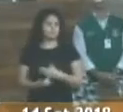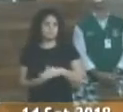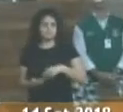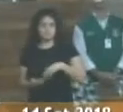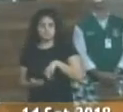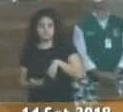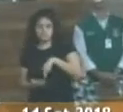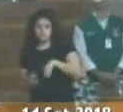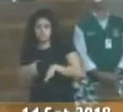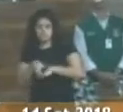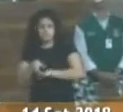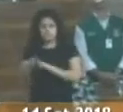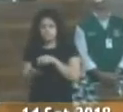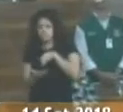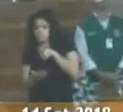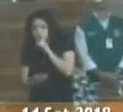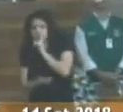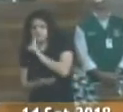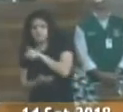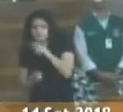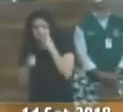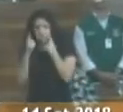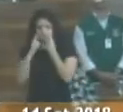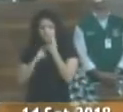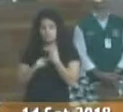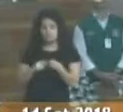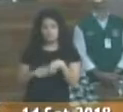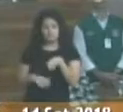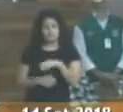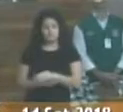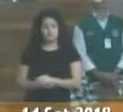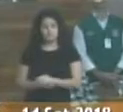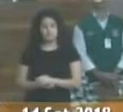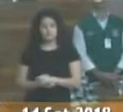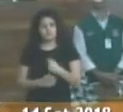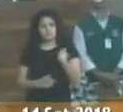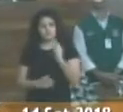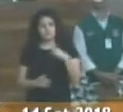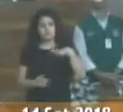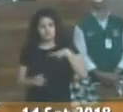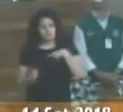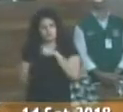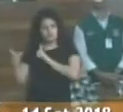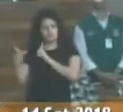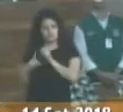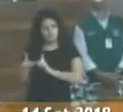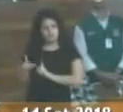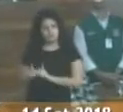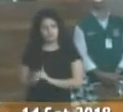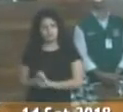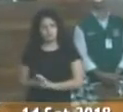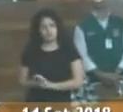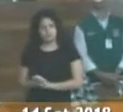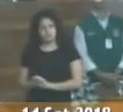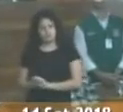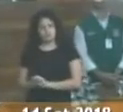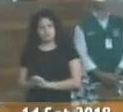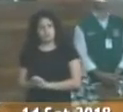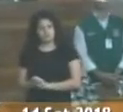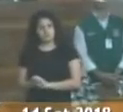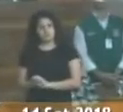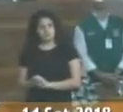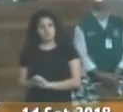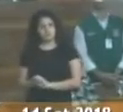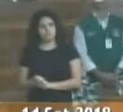turista e chorou, se emocionou muito. Nós temos o vídeo gravado para provar, eu tenho, o Glauco tem, com essa